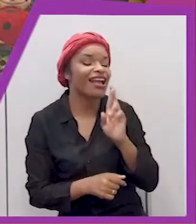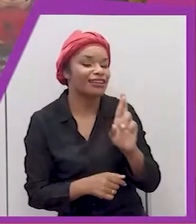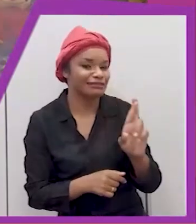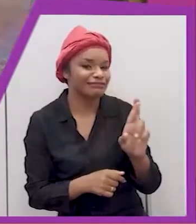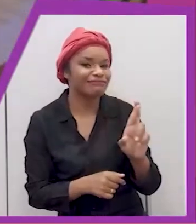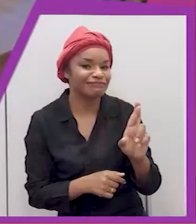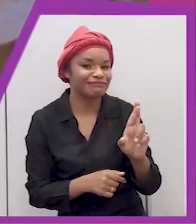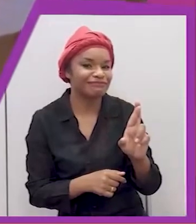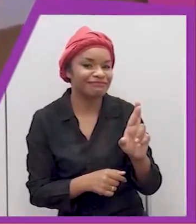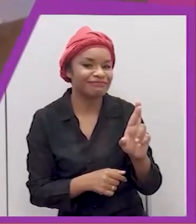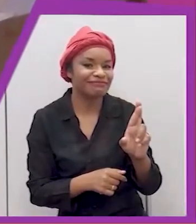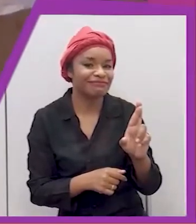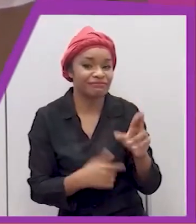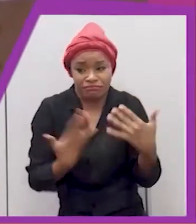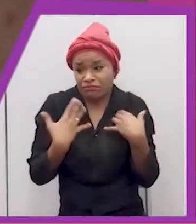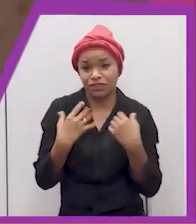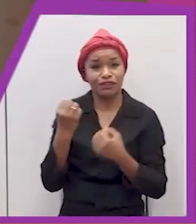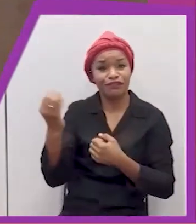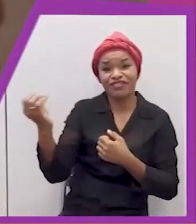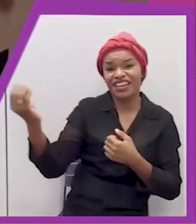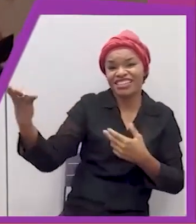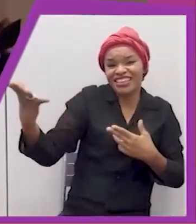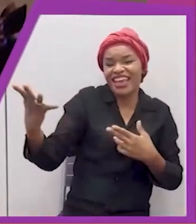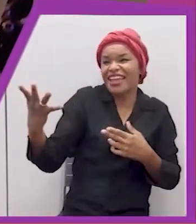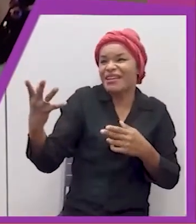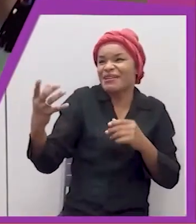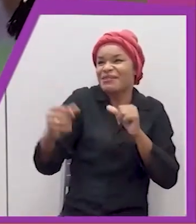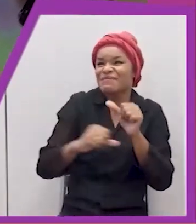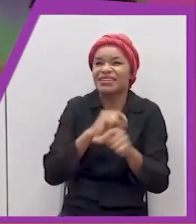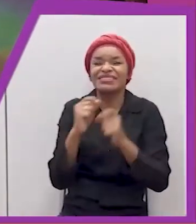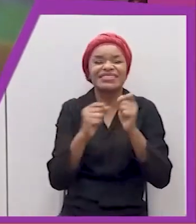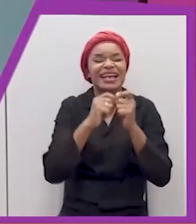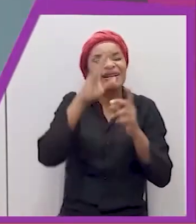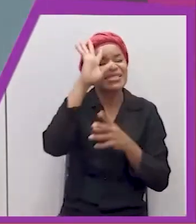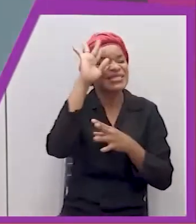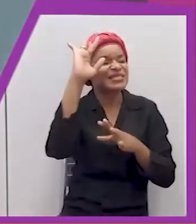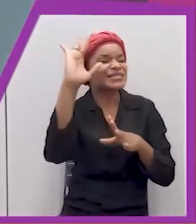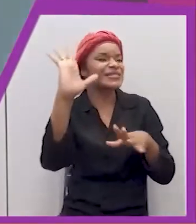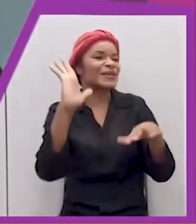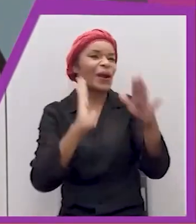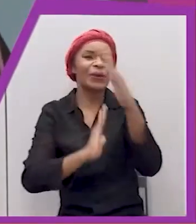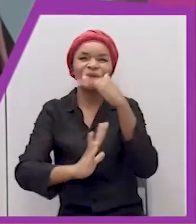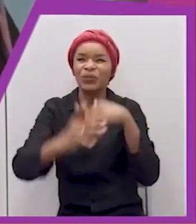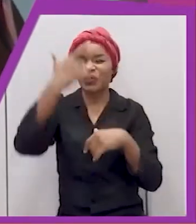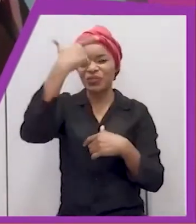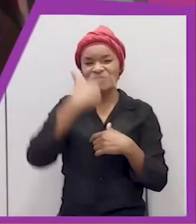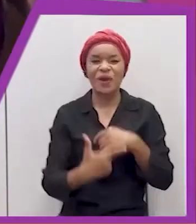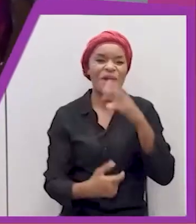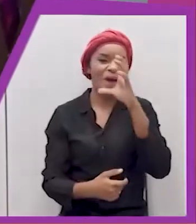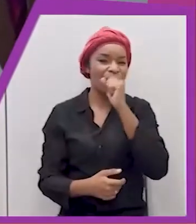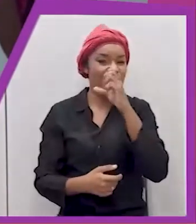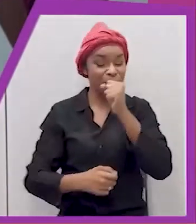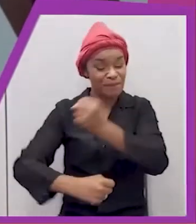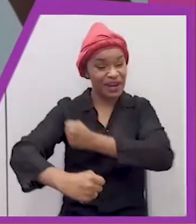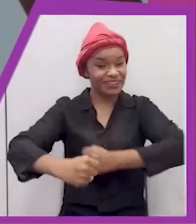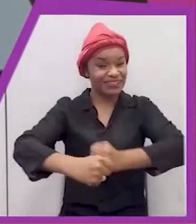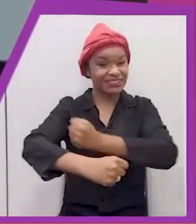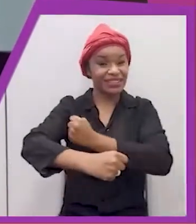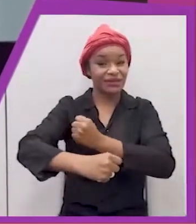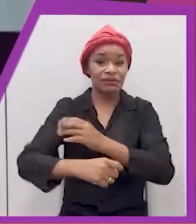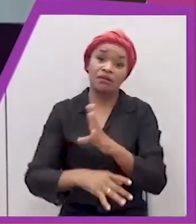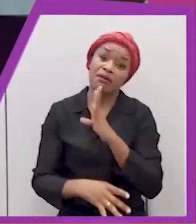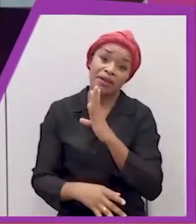viajei para realizar o sonho de todo padeiro conhecer o Pão de Açúcar